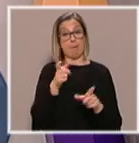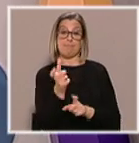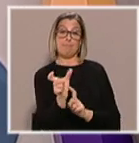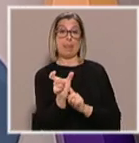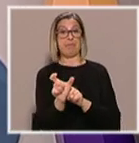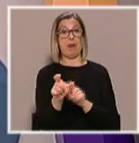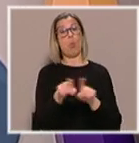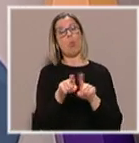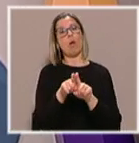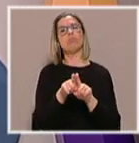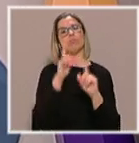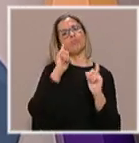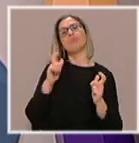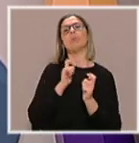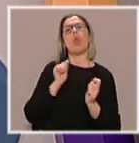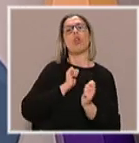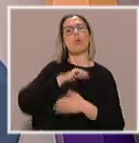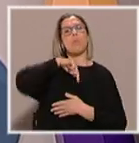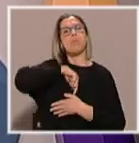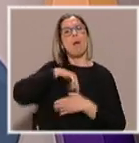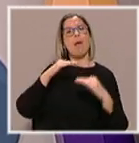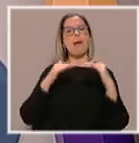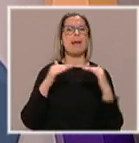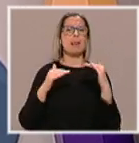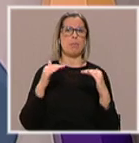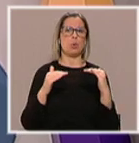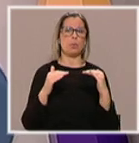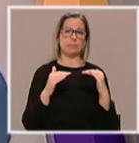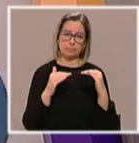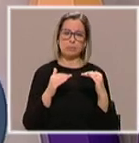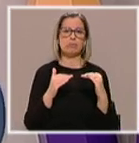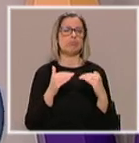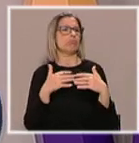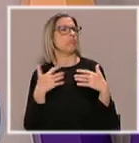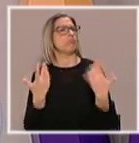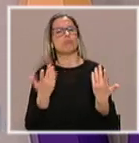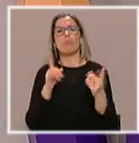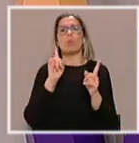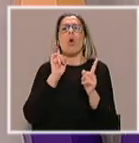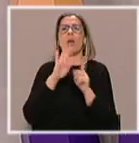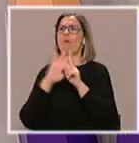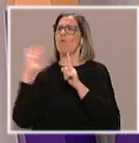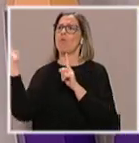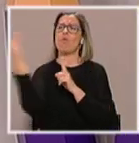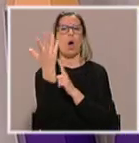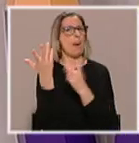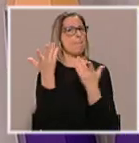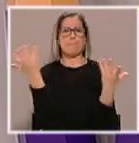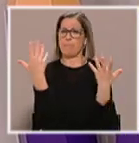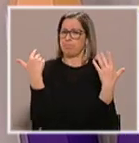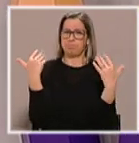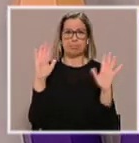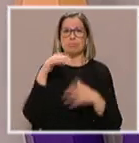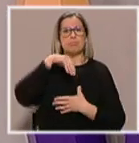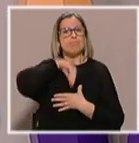que a manutenção do nosso equilíbrio interno, independentemente das variações do meio externo, um dos melhores